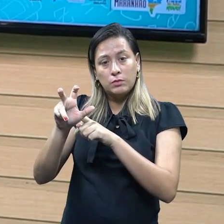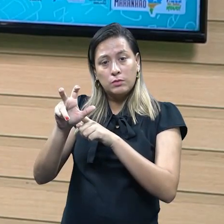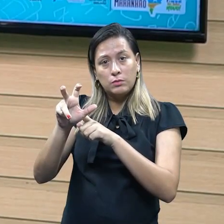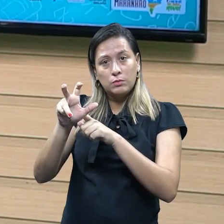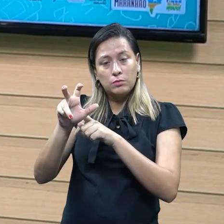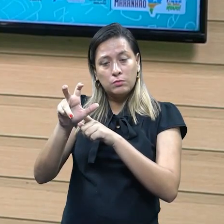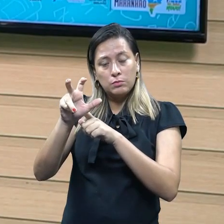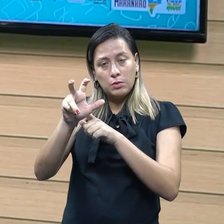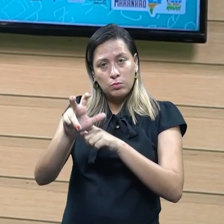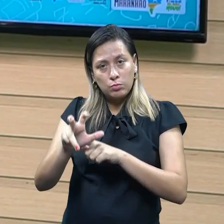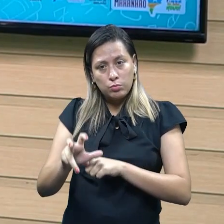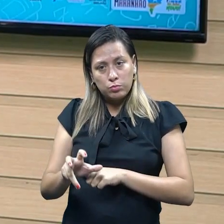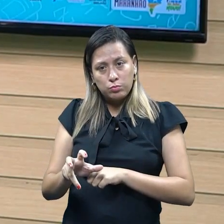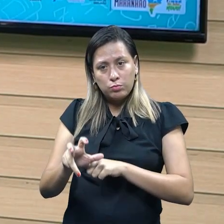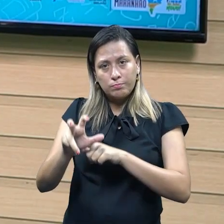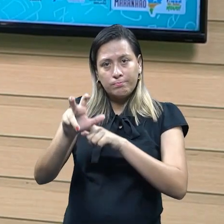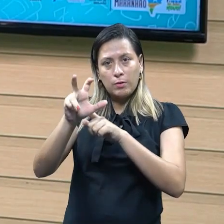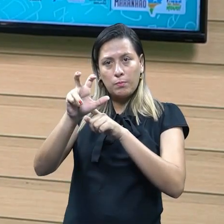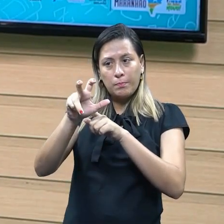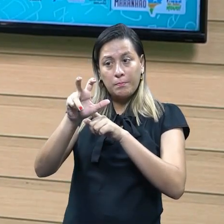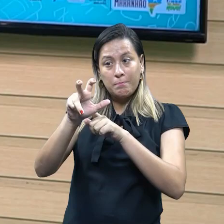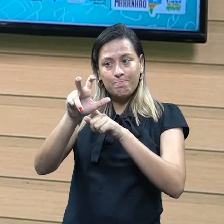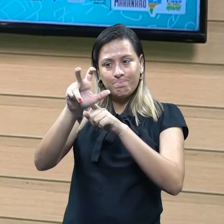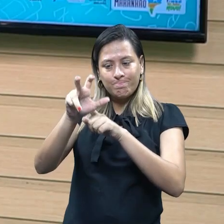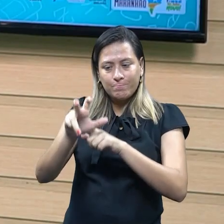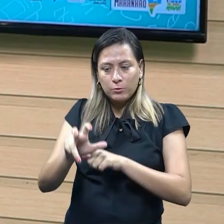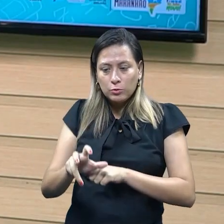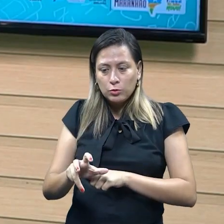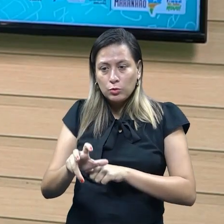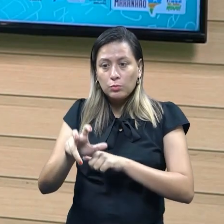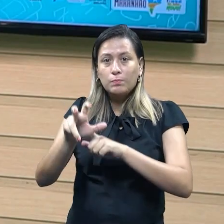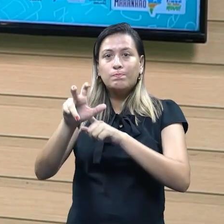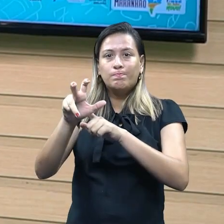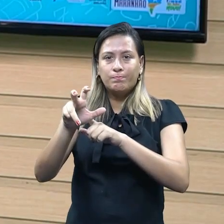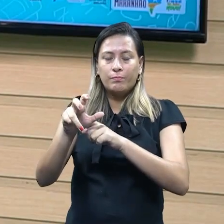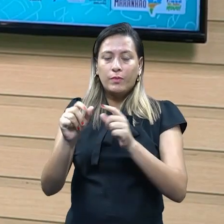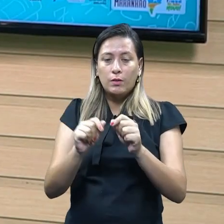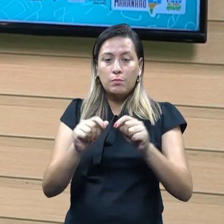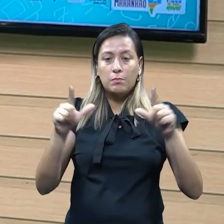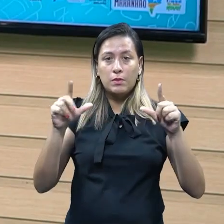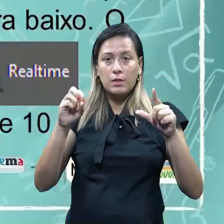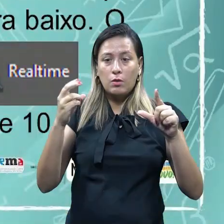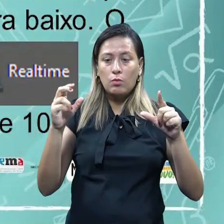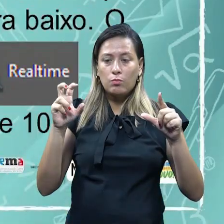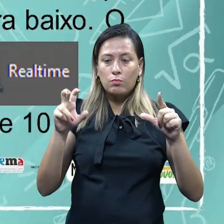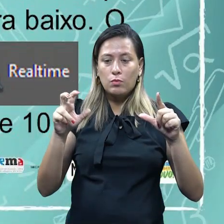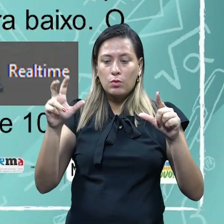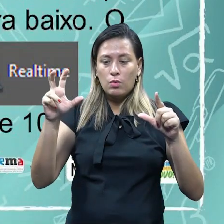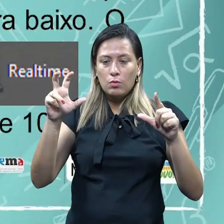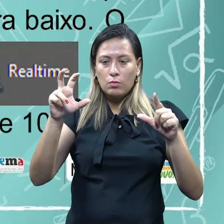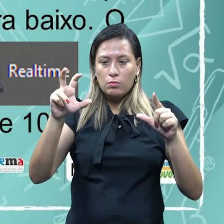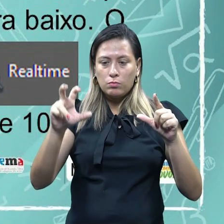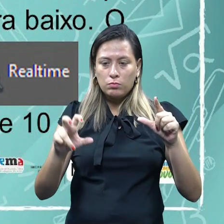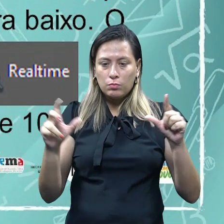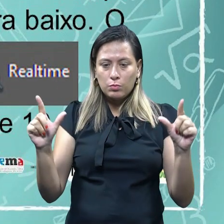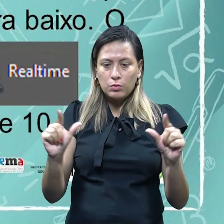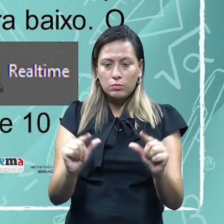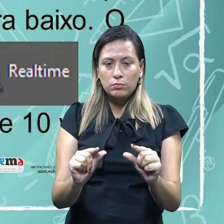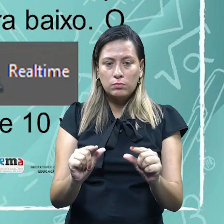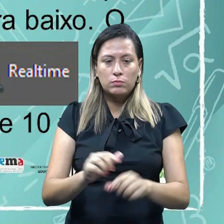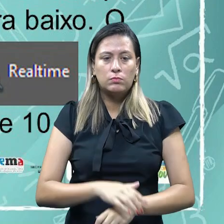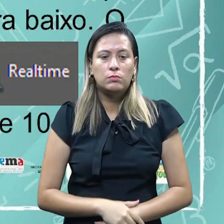mouse e acionando para cima ou para baixo, se quiser ampliar ou reduzir. Temos também o